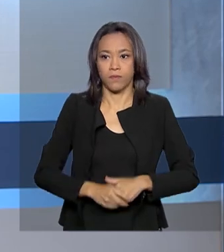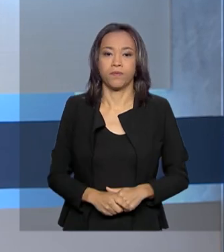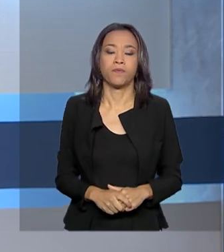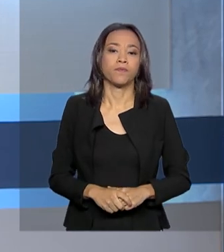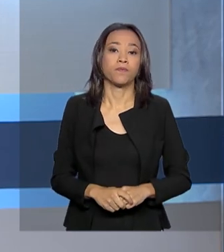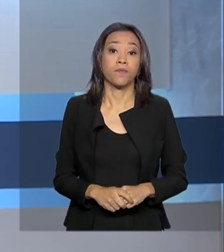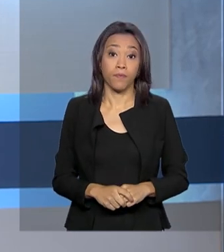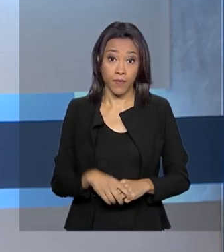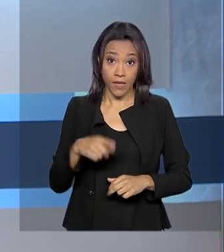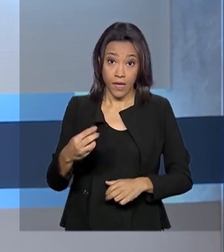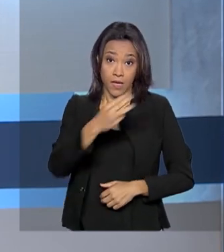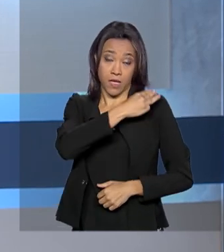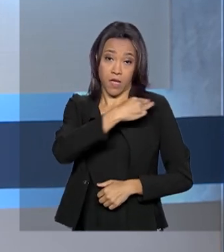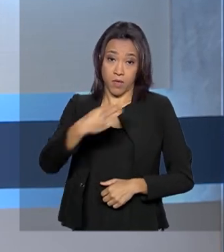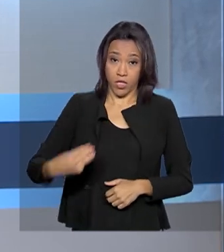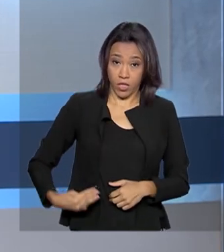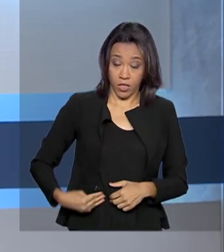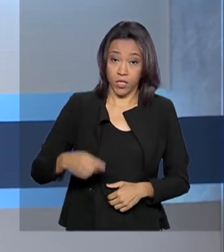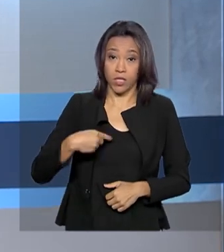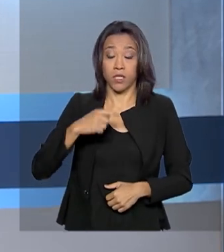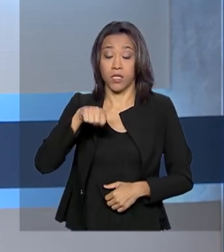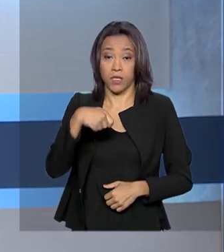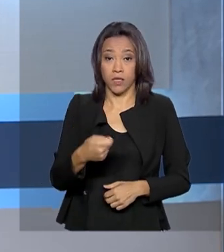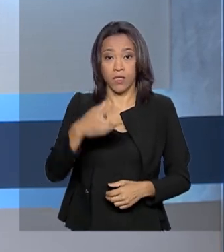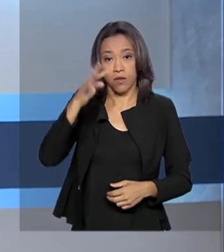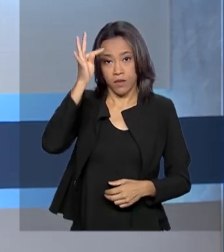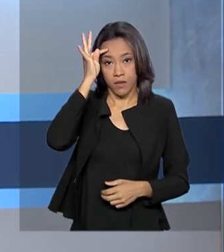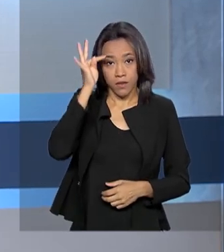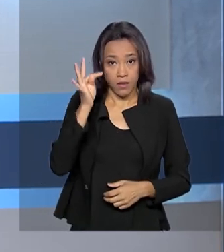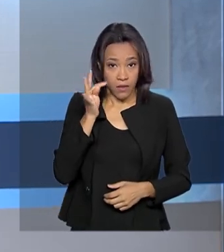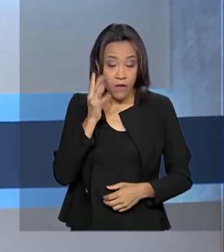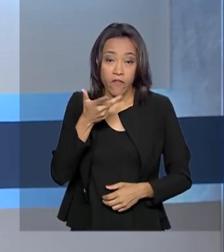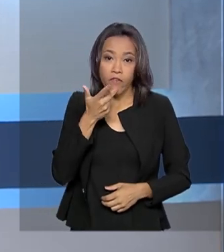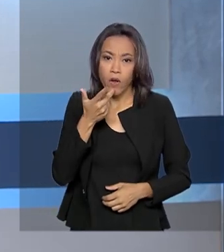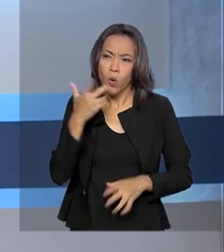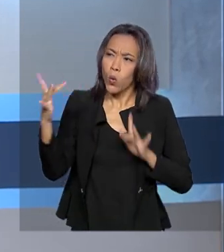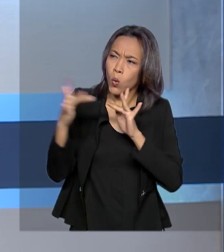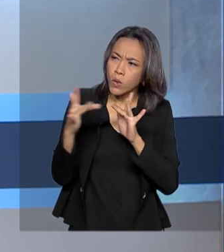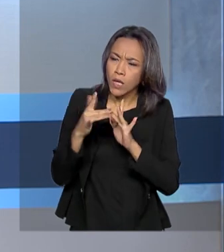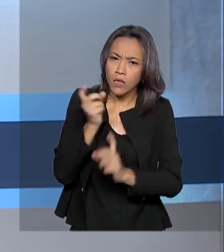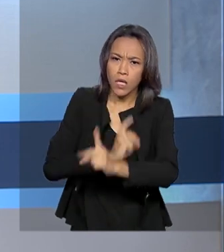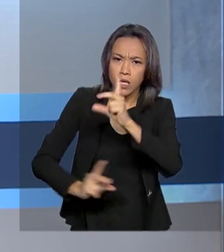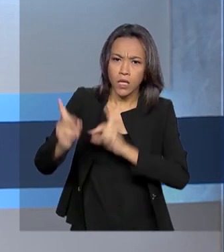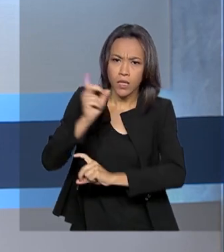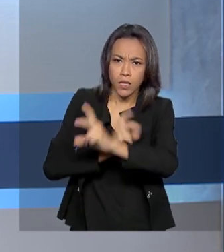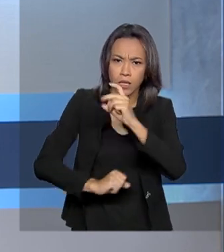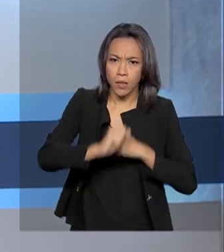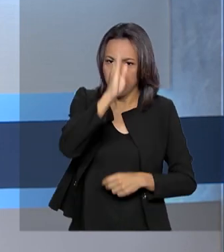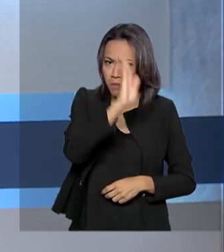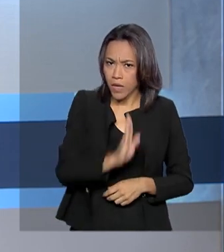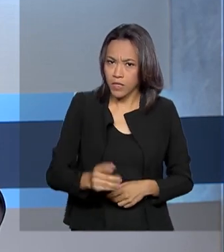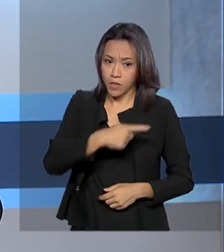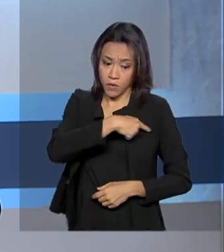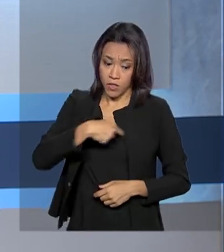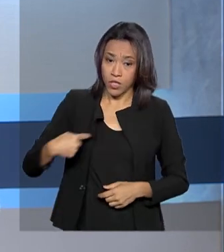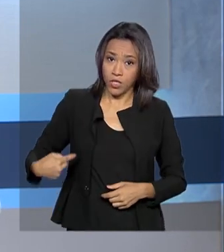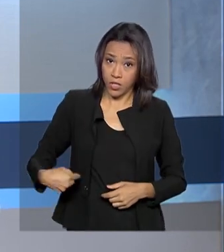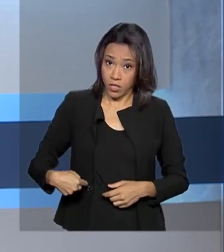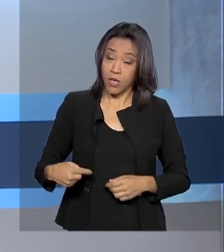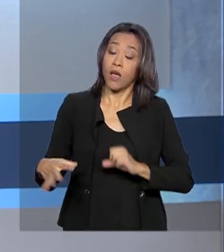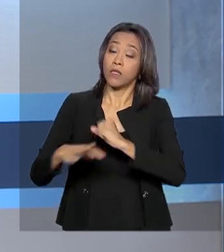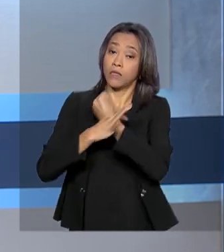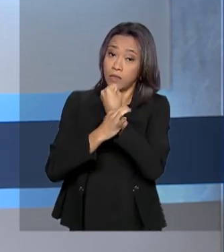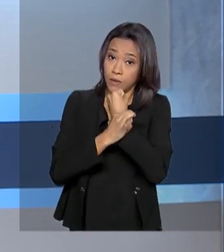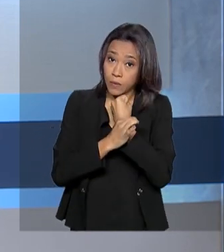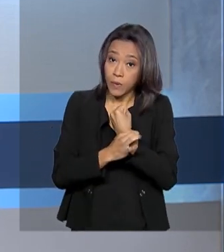E a ministra da Agricultura, Tereza Cristina, disse que a relação comercial entre Brasil e China é sólida. Segundo a ministra,